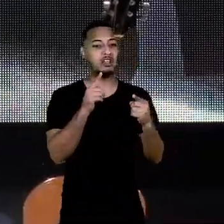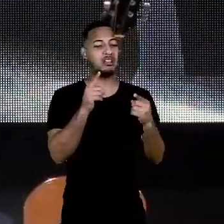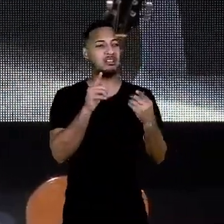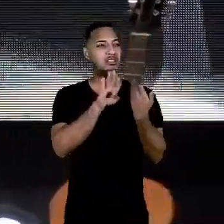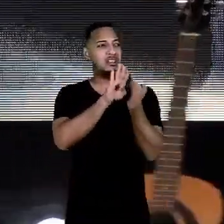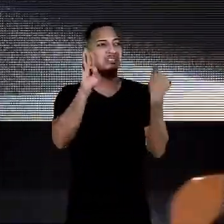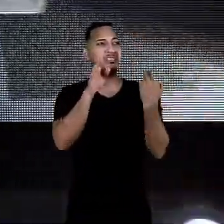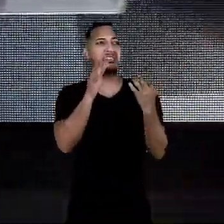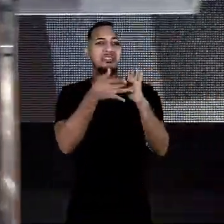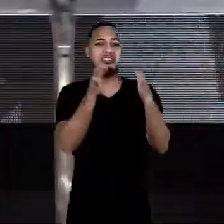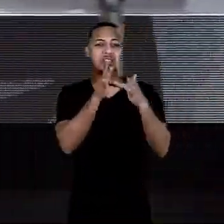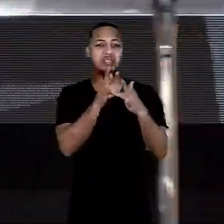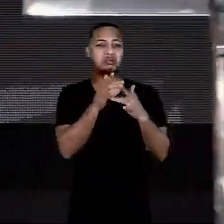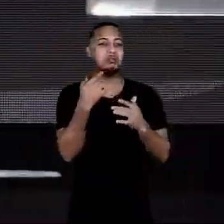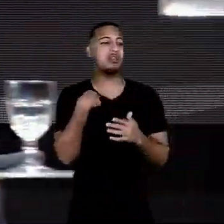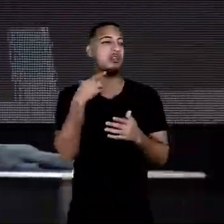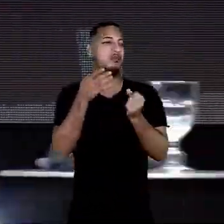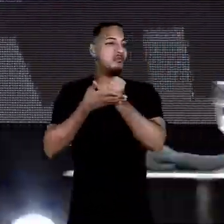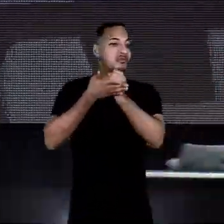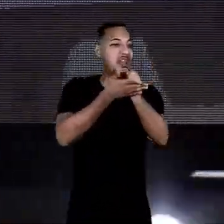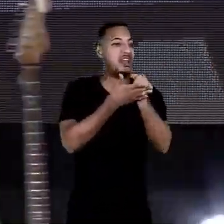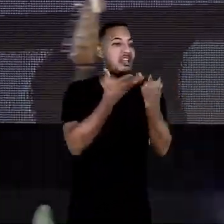com ele, porque eu vou ganhar ele para Jesus.